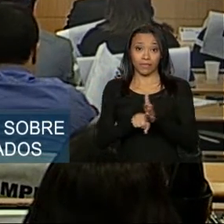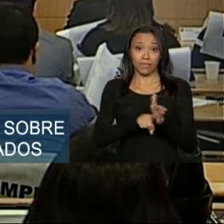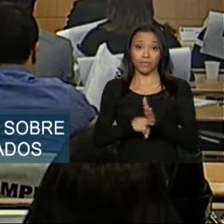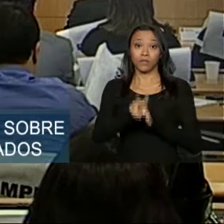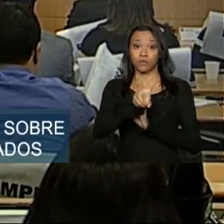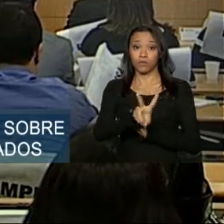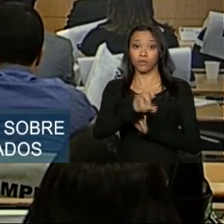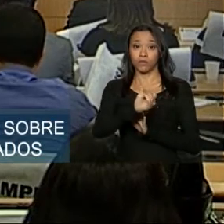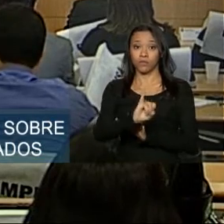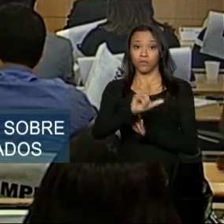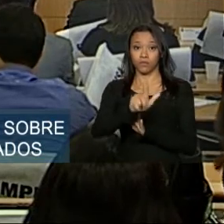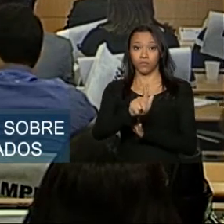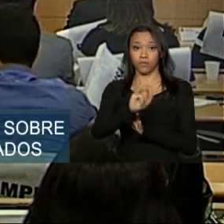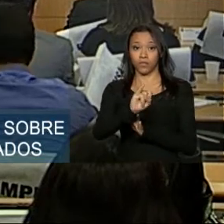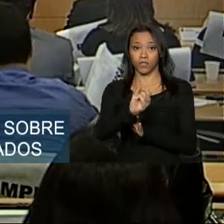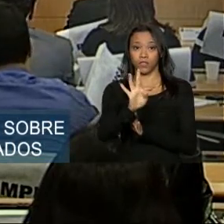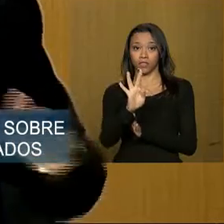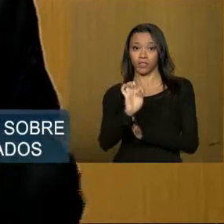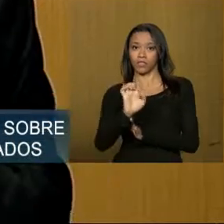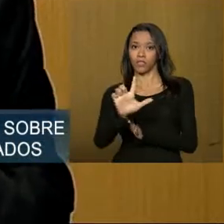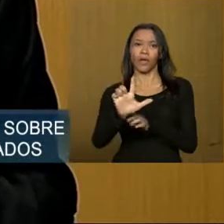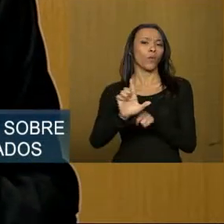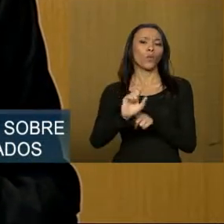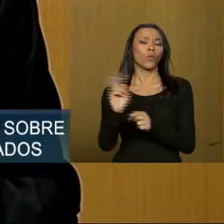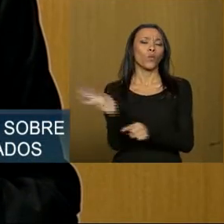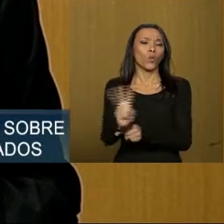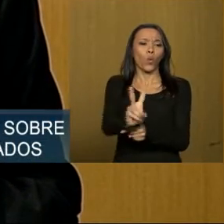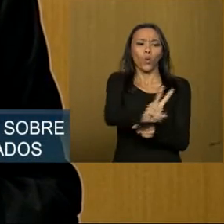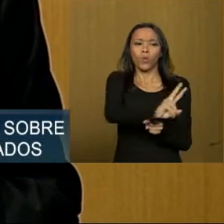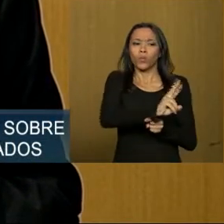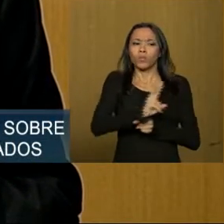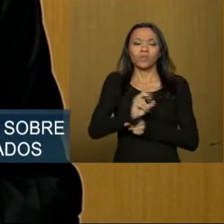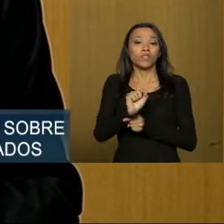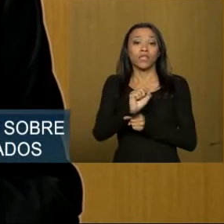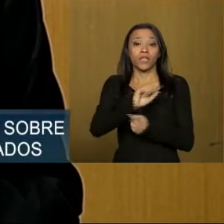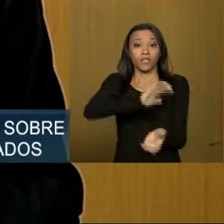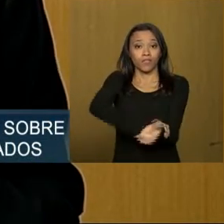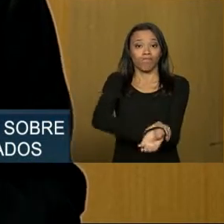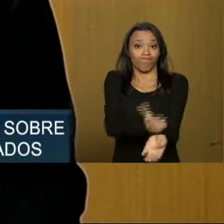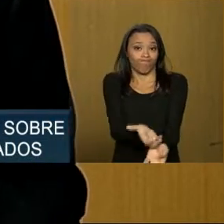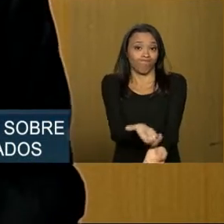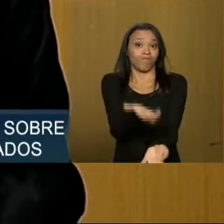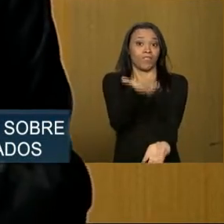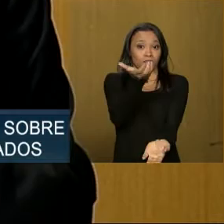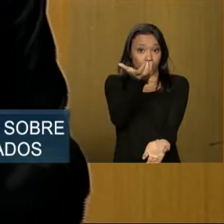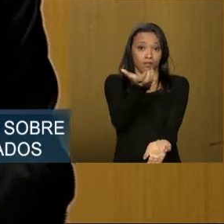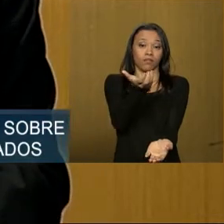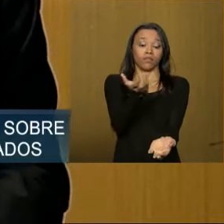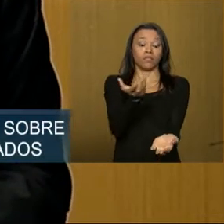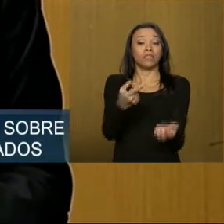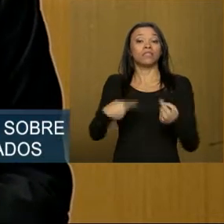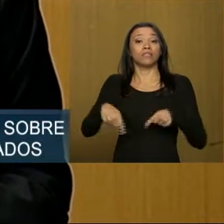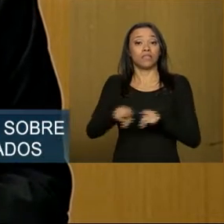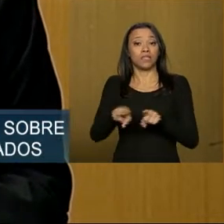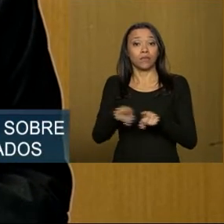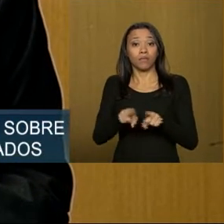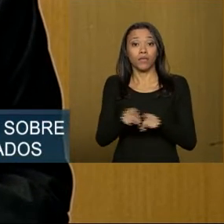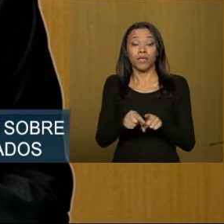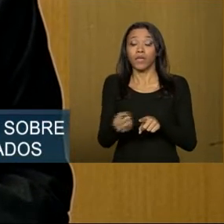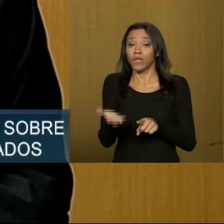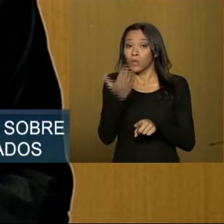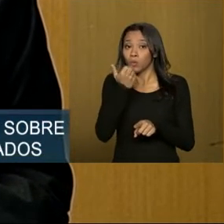que se refere ao monitoramento da hipertensão e também em relação ao consumo do